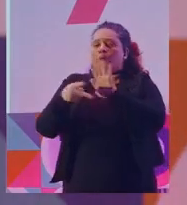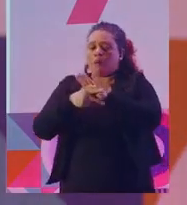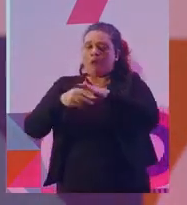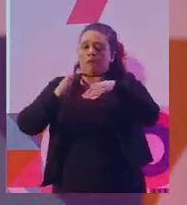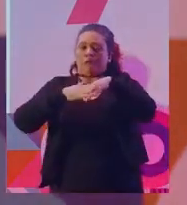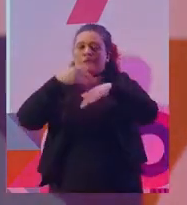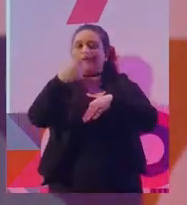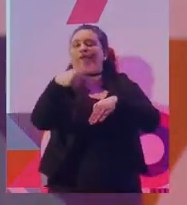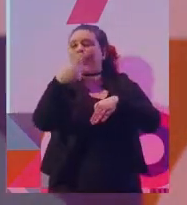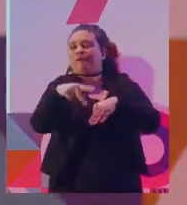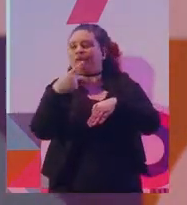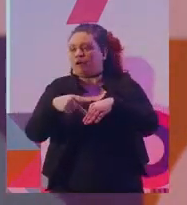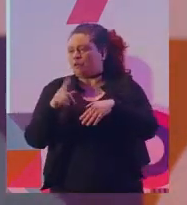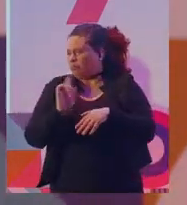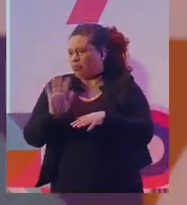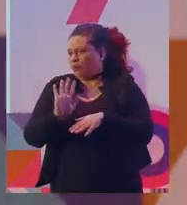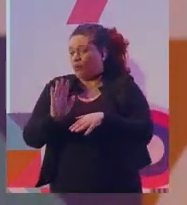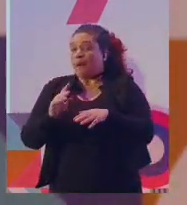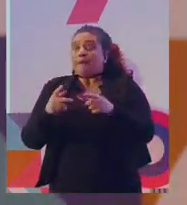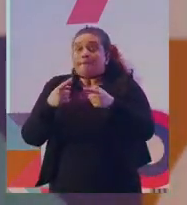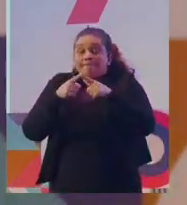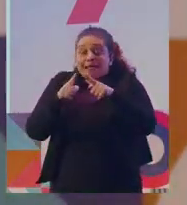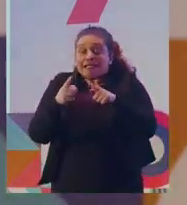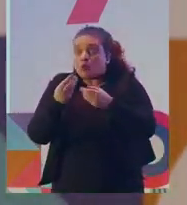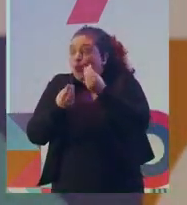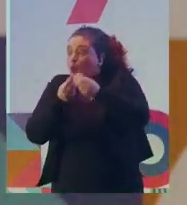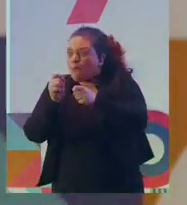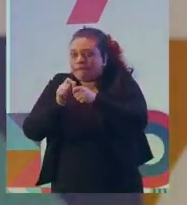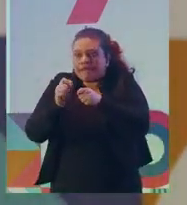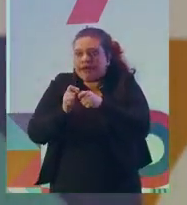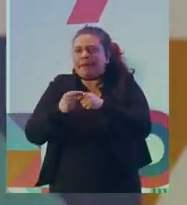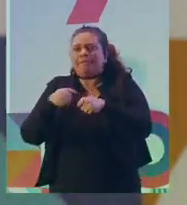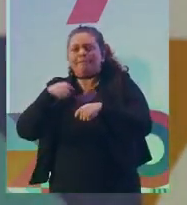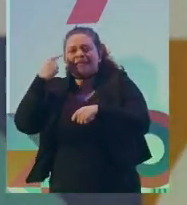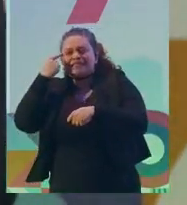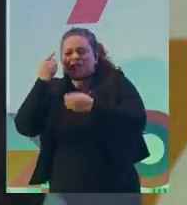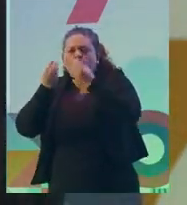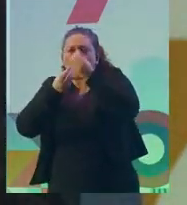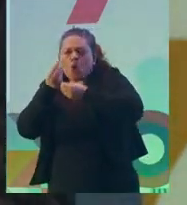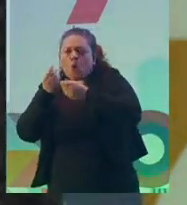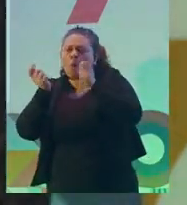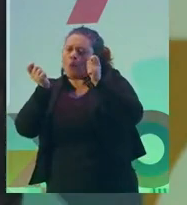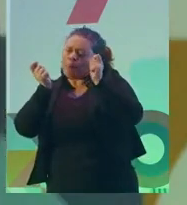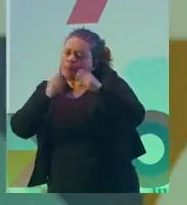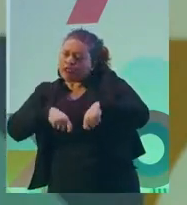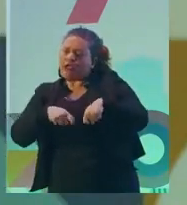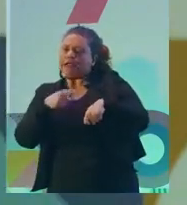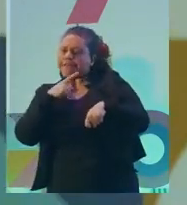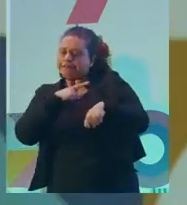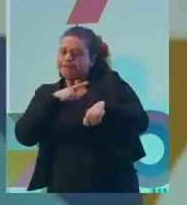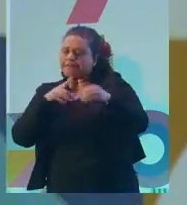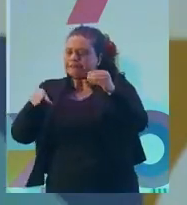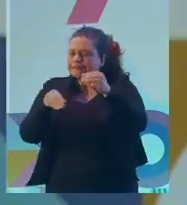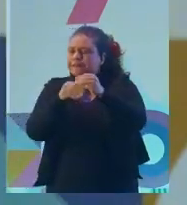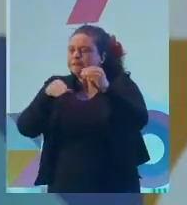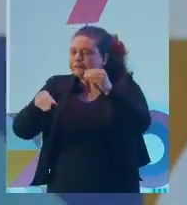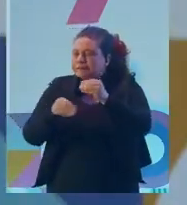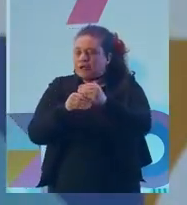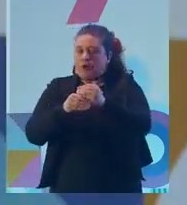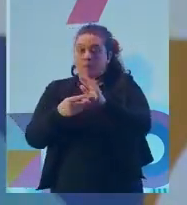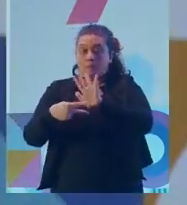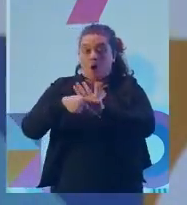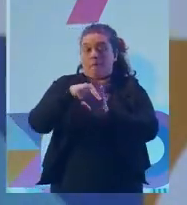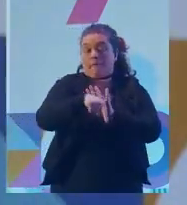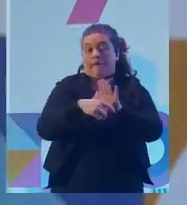um pipeline, ou de como a gente faz. A gente precisa pensar nas capacidades que agregam valor à